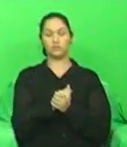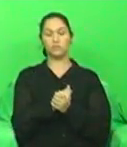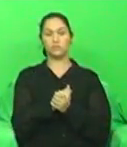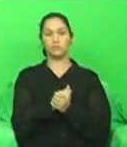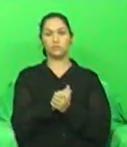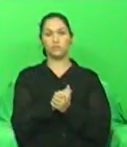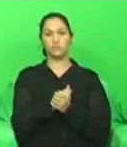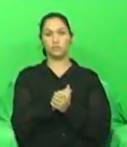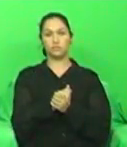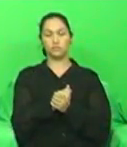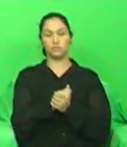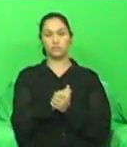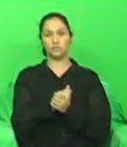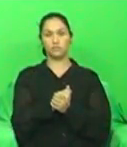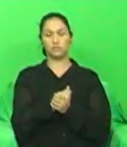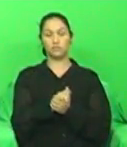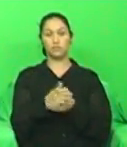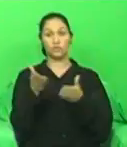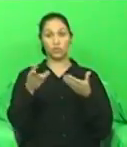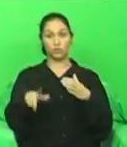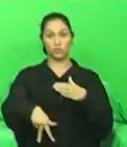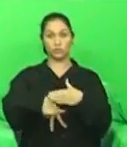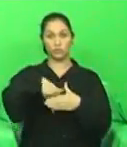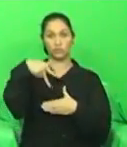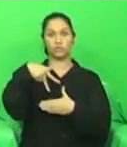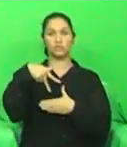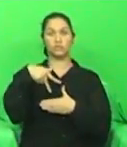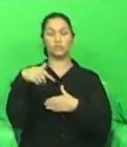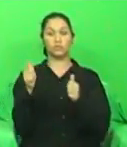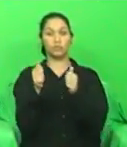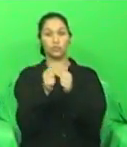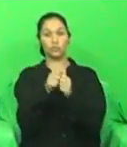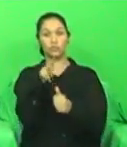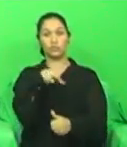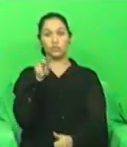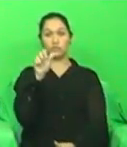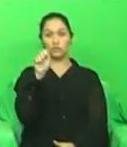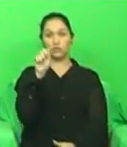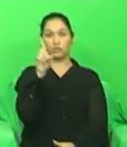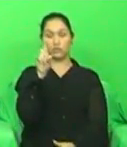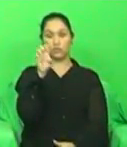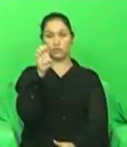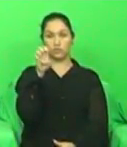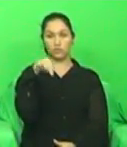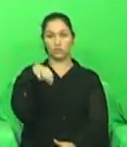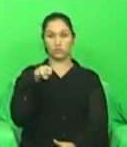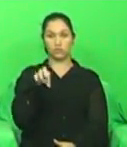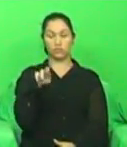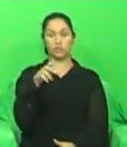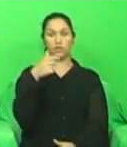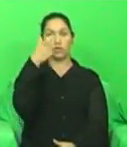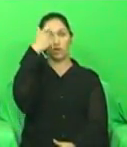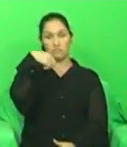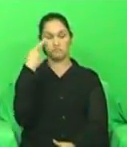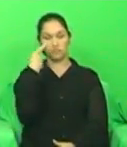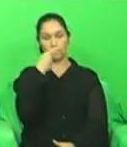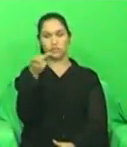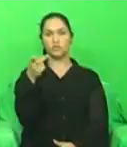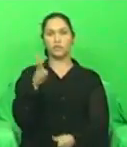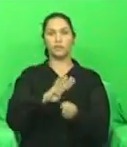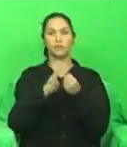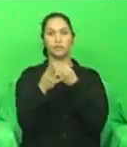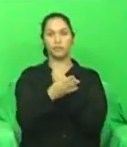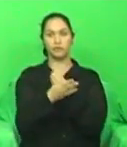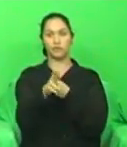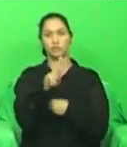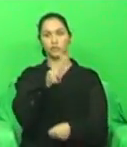vida essa tribuna o senhor presidente e vai na mesma linha do vereador ademir é esse visitando o bairro recanto verde